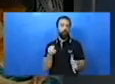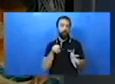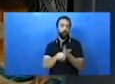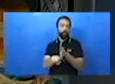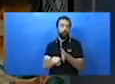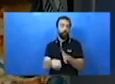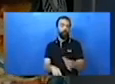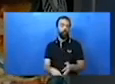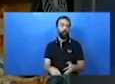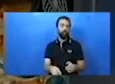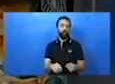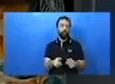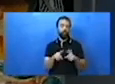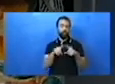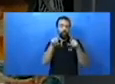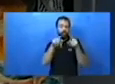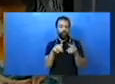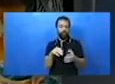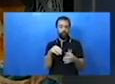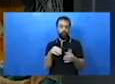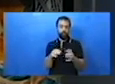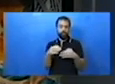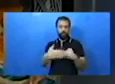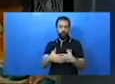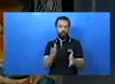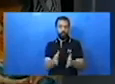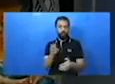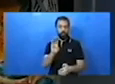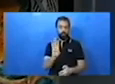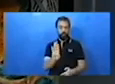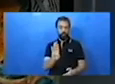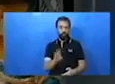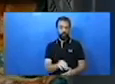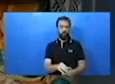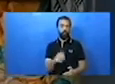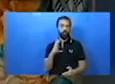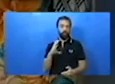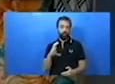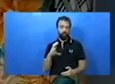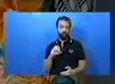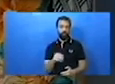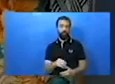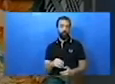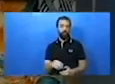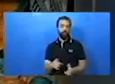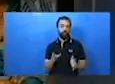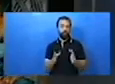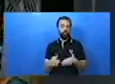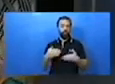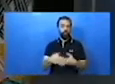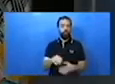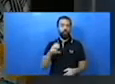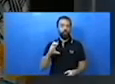caixa B. Então, aqui já são 24. Letra C, já são 36.